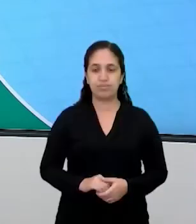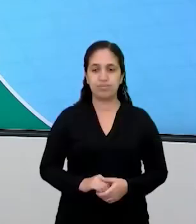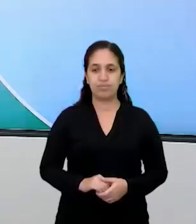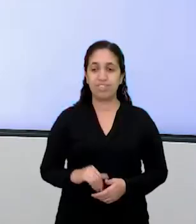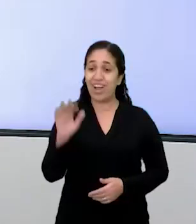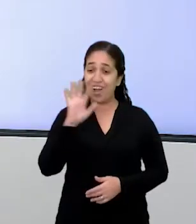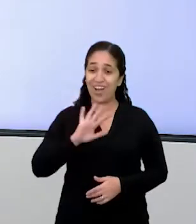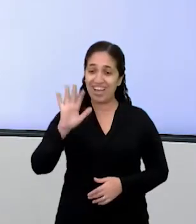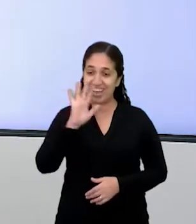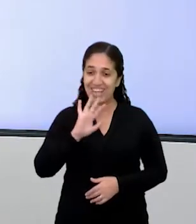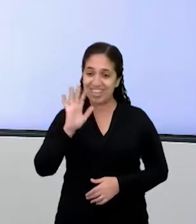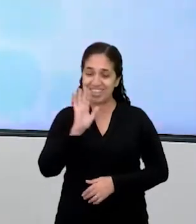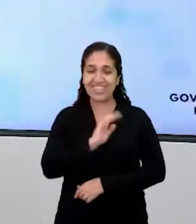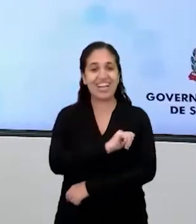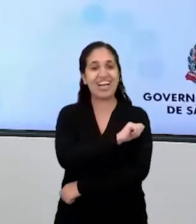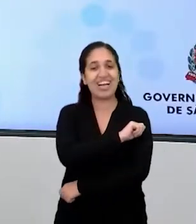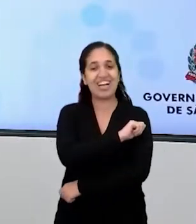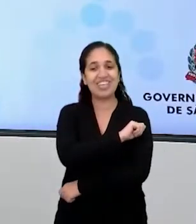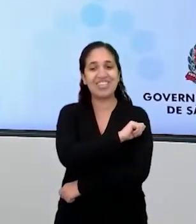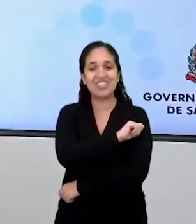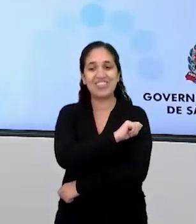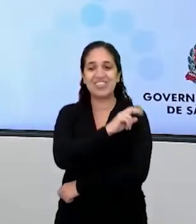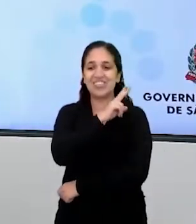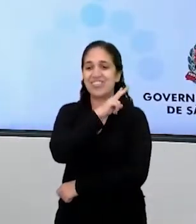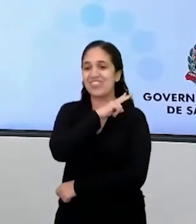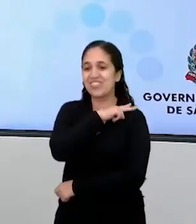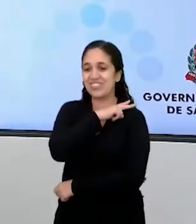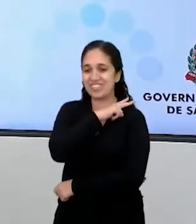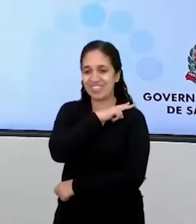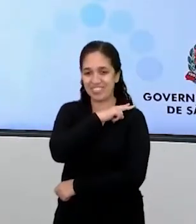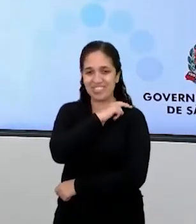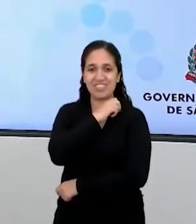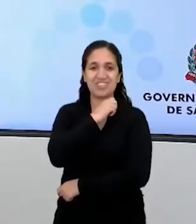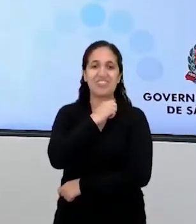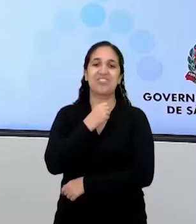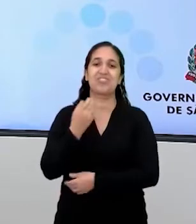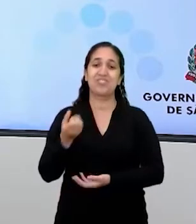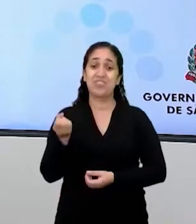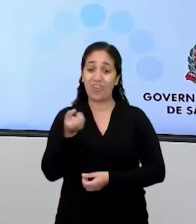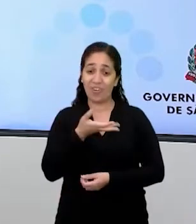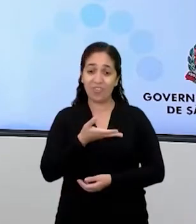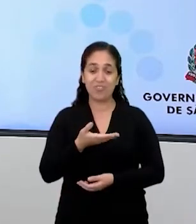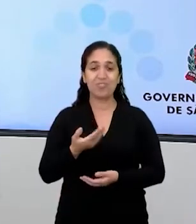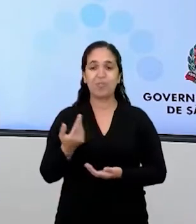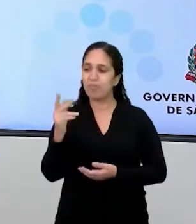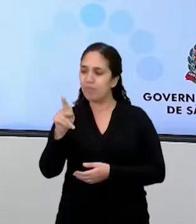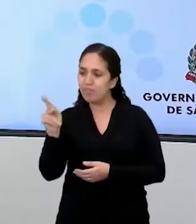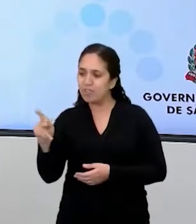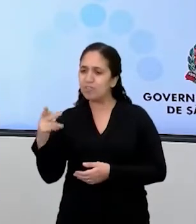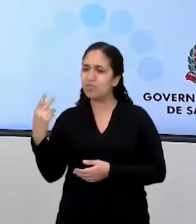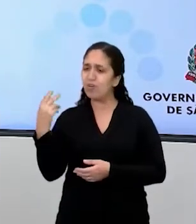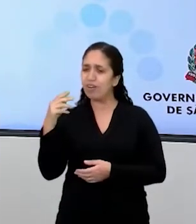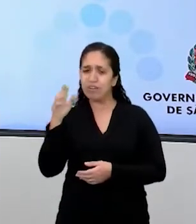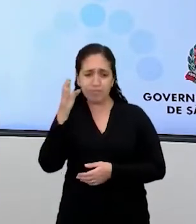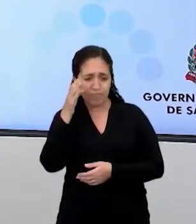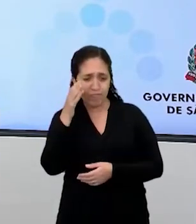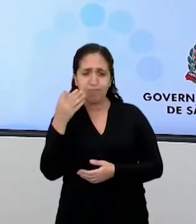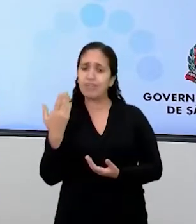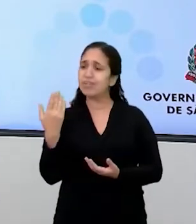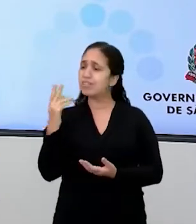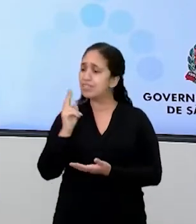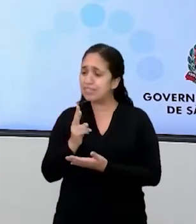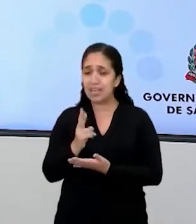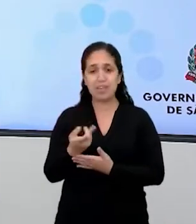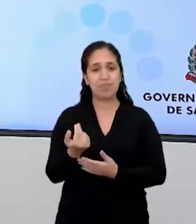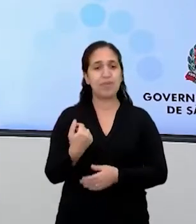Olá, estudantes da segunda série do novo ensino médio, professores que sempre nos acompanham. Eu sou a